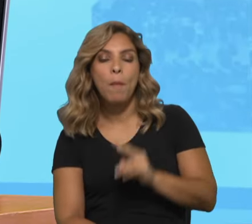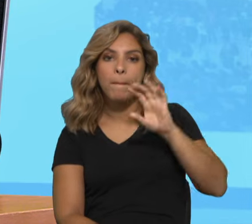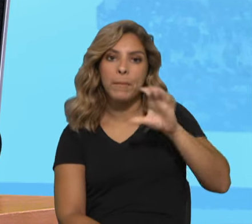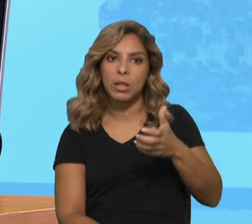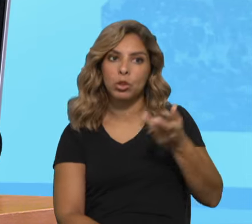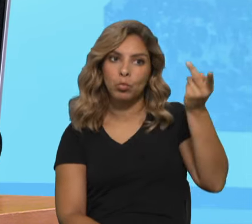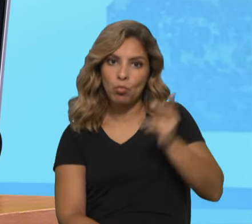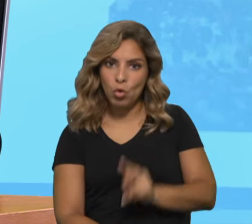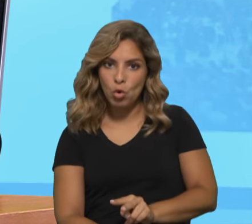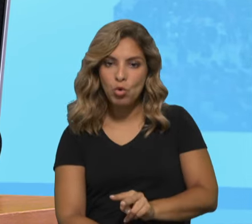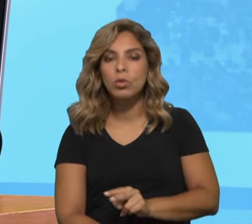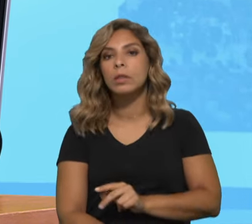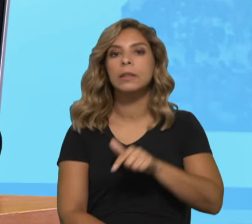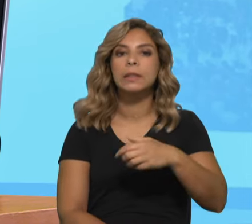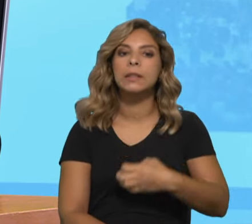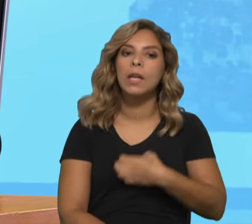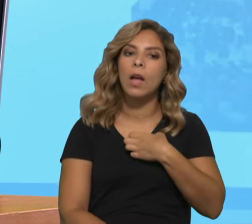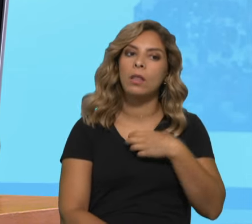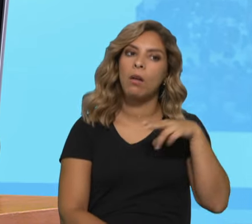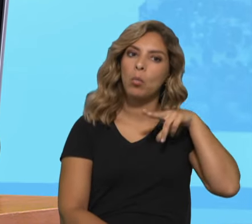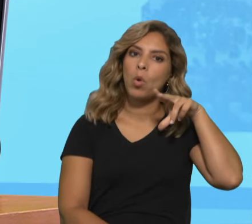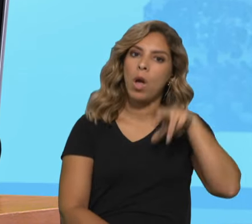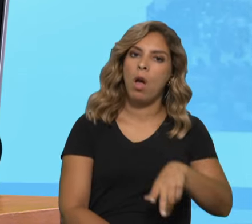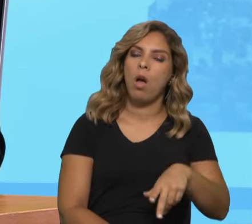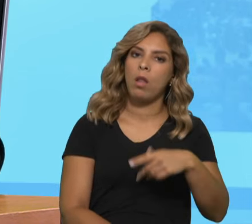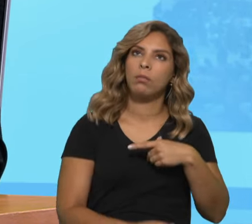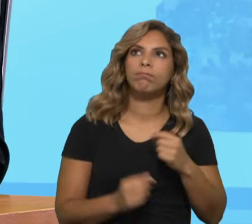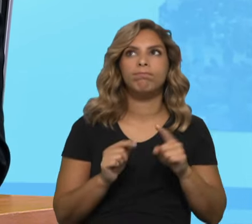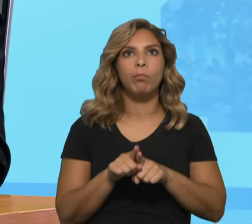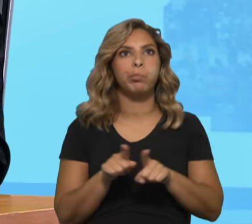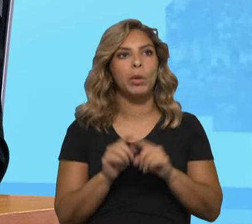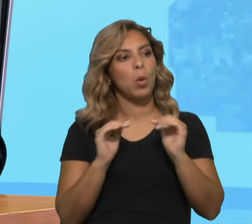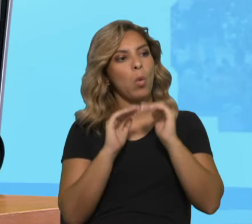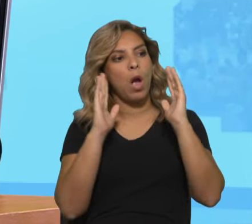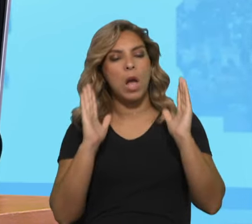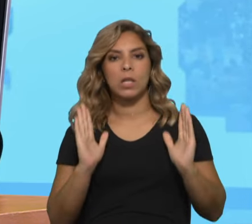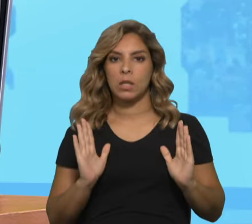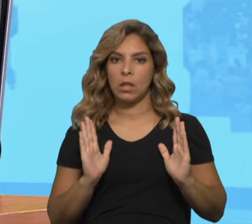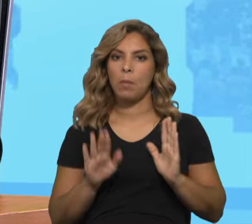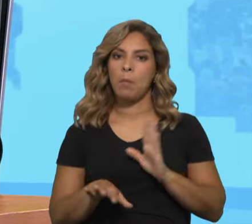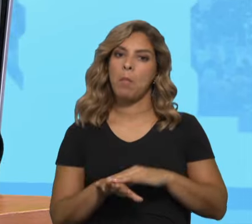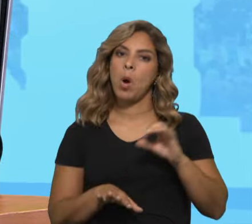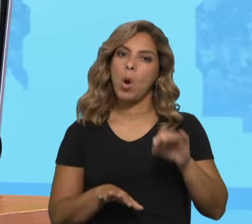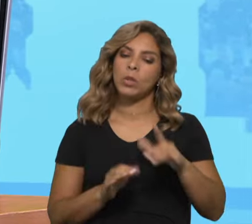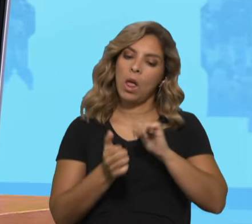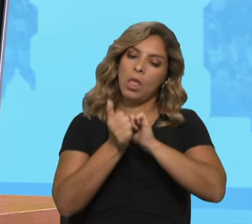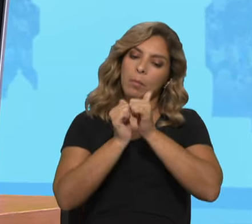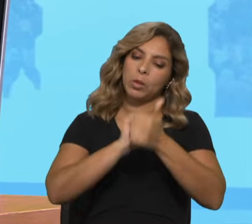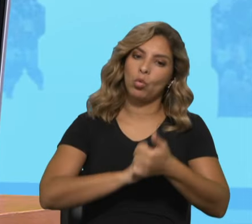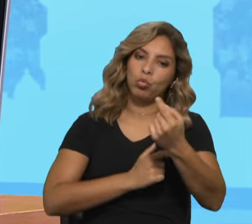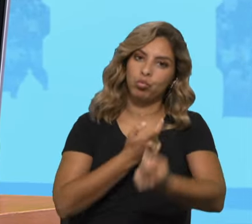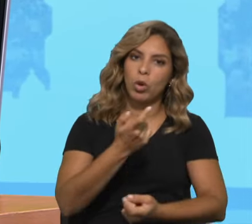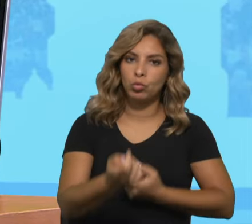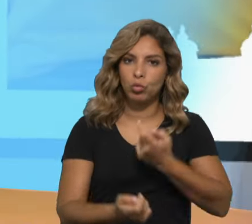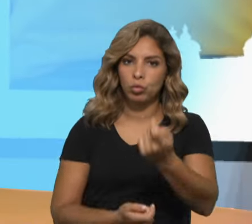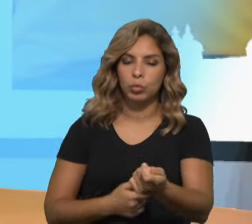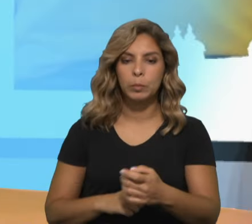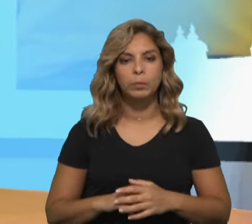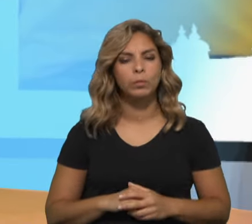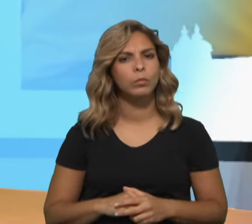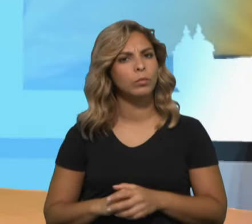Portugal, pode sentir-se um pouco em casa enquanto vai fazer a sua adaptação. Referi há pouco que funcionam também